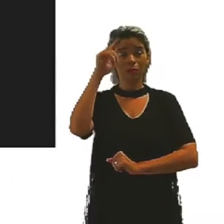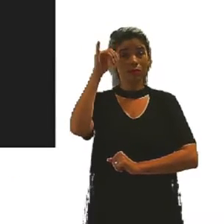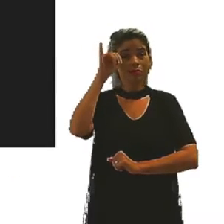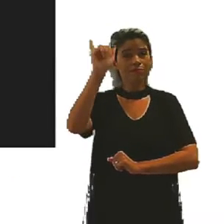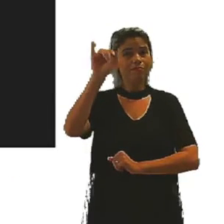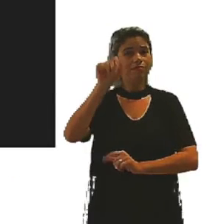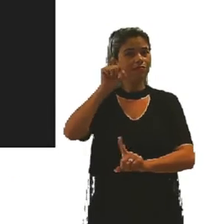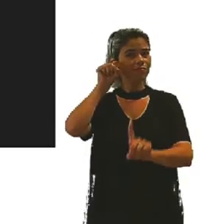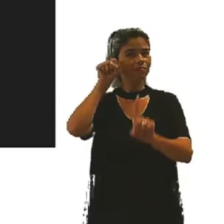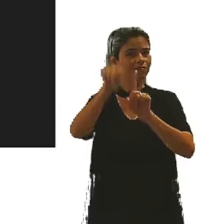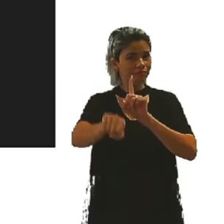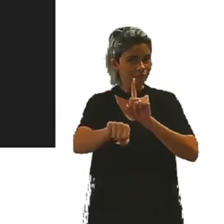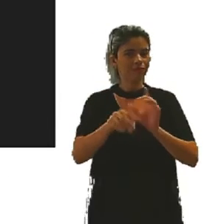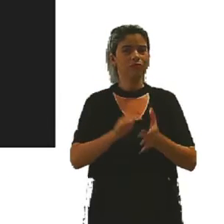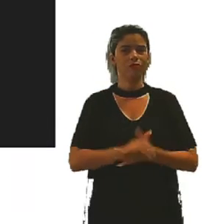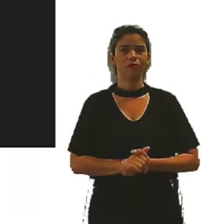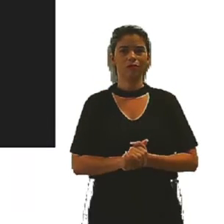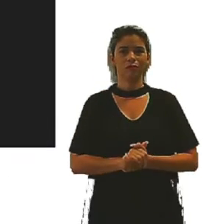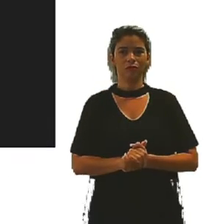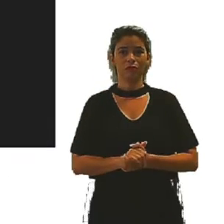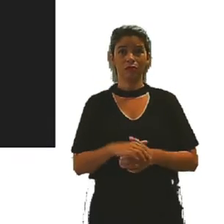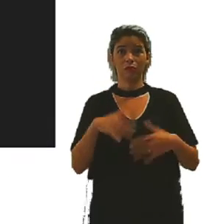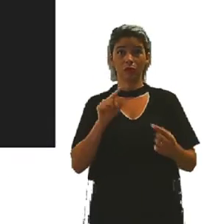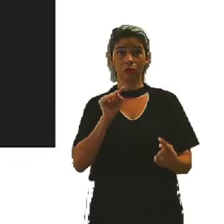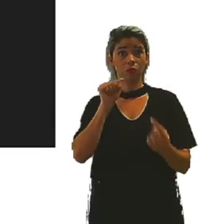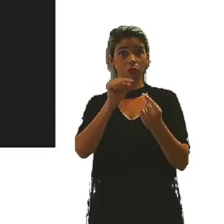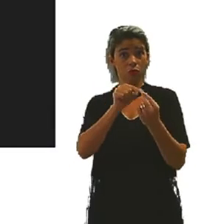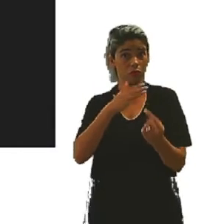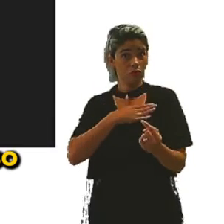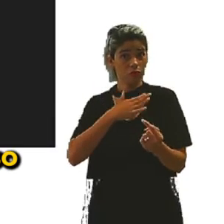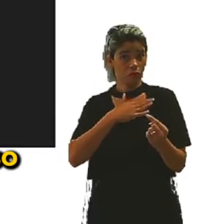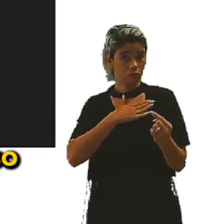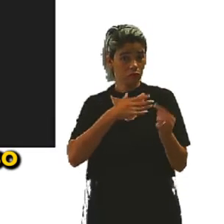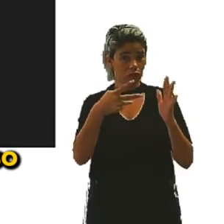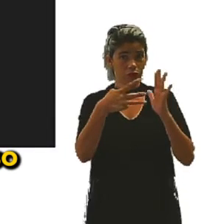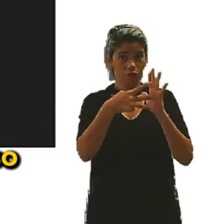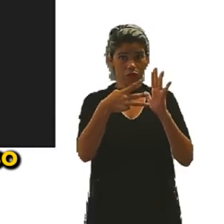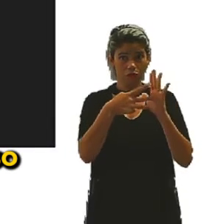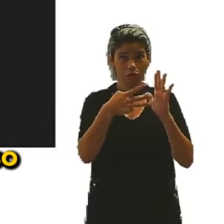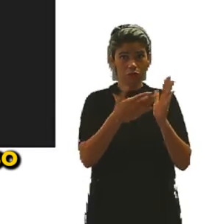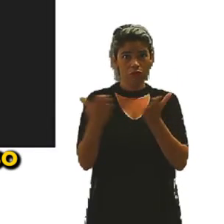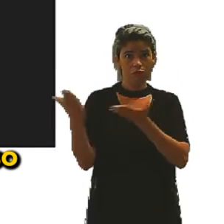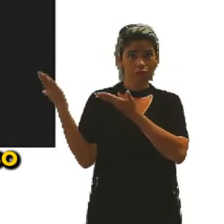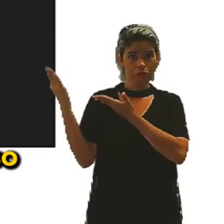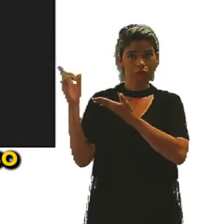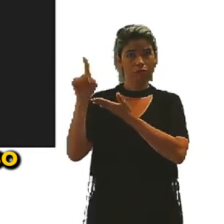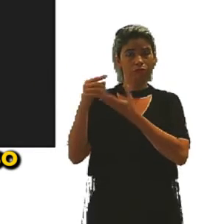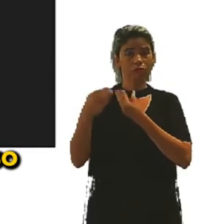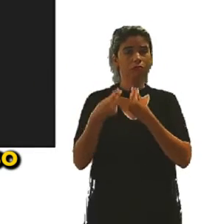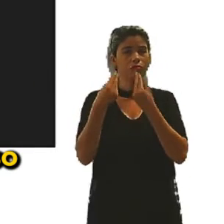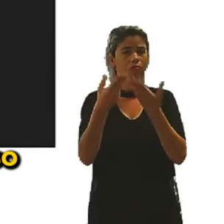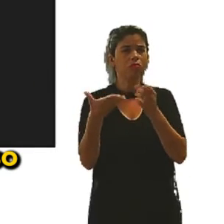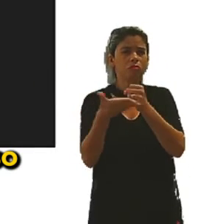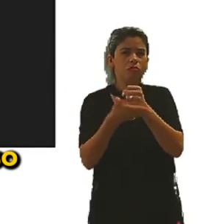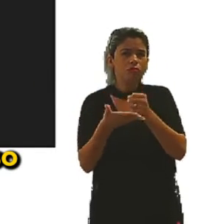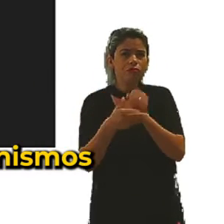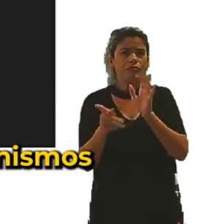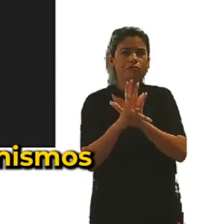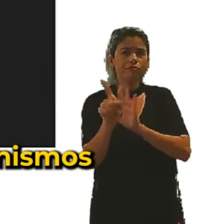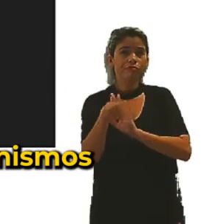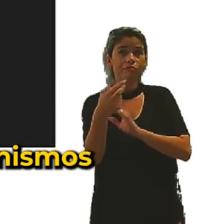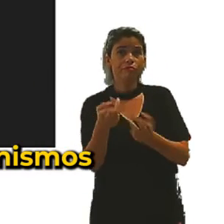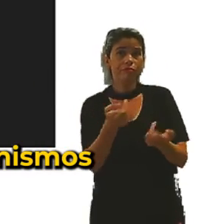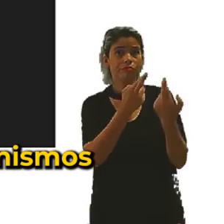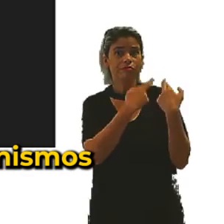feminicídio. Então, o objetivo desse formulário, ele é exatamente dar concretude ao nosso compromisso